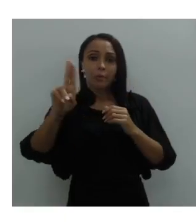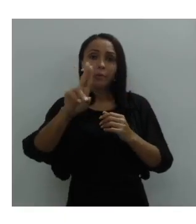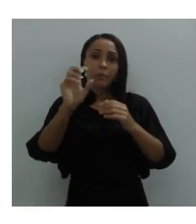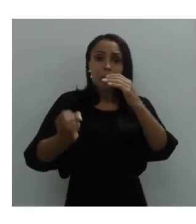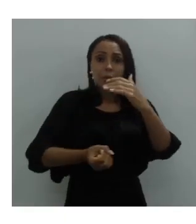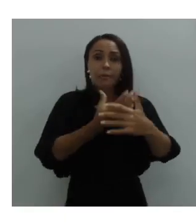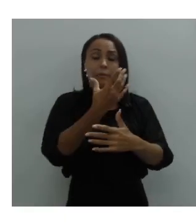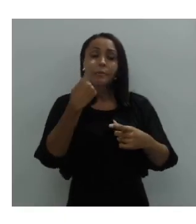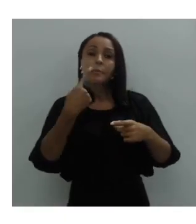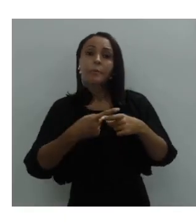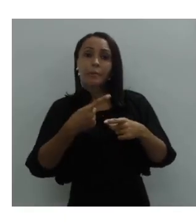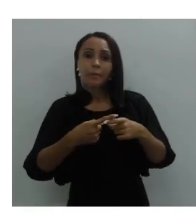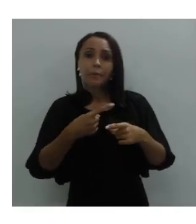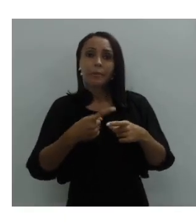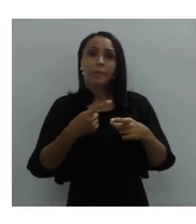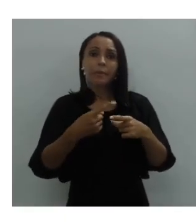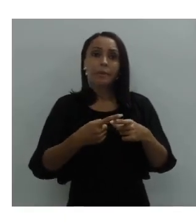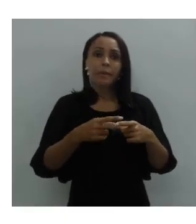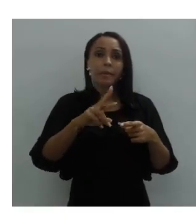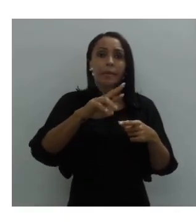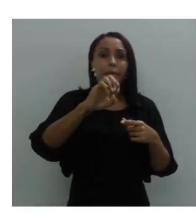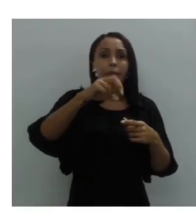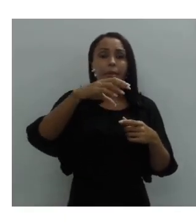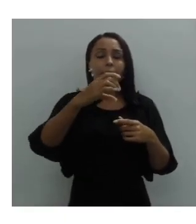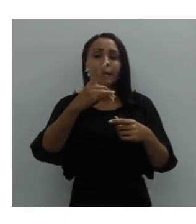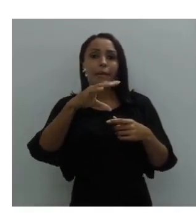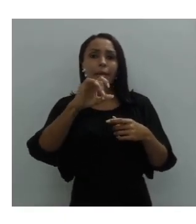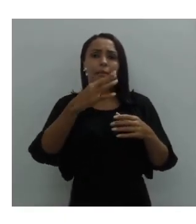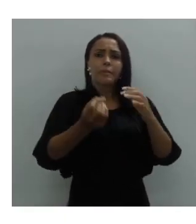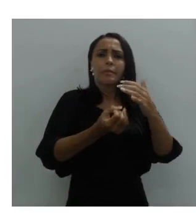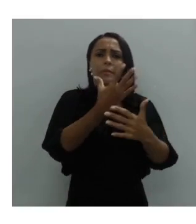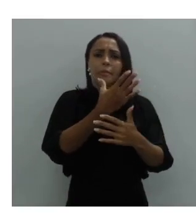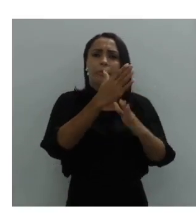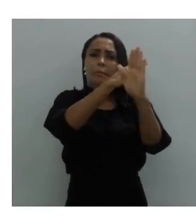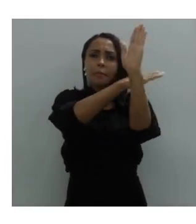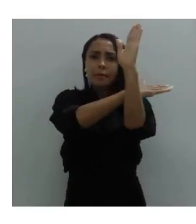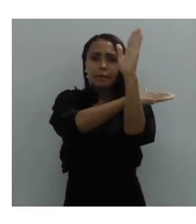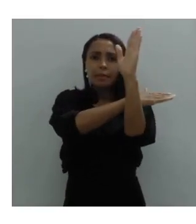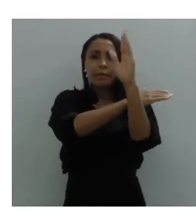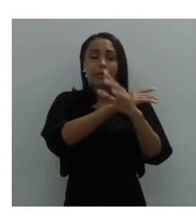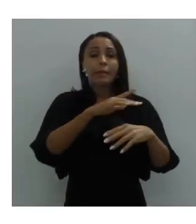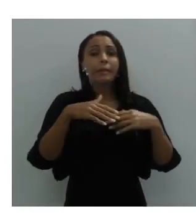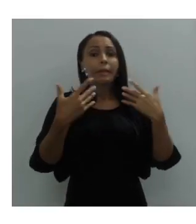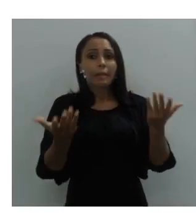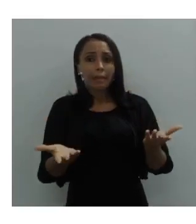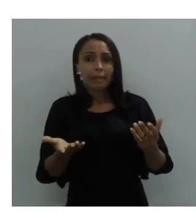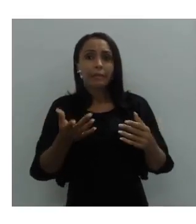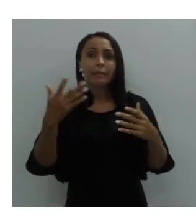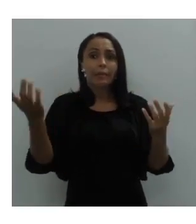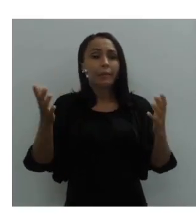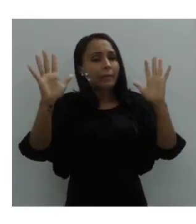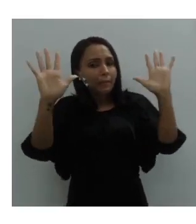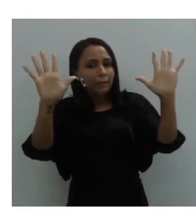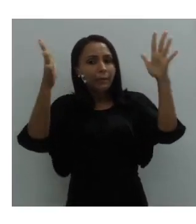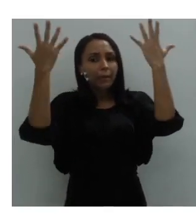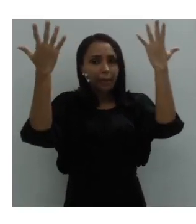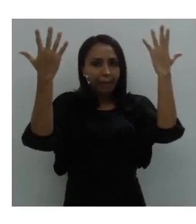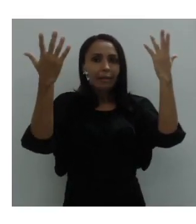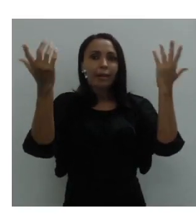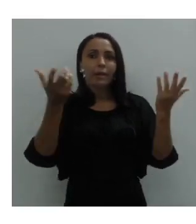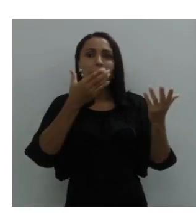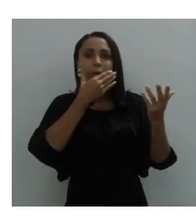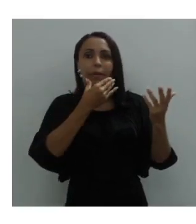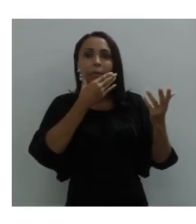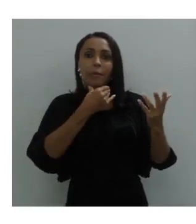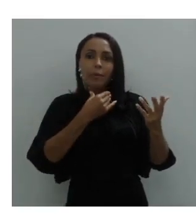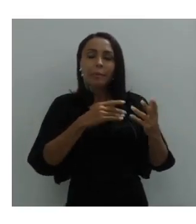Cartesiano porque foi René Descartes quem descobriu o plano cartesiano. Então, por homenagem a René Descartes, que